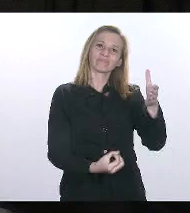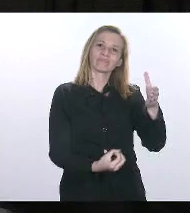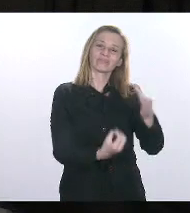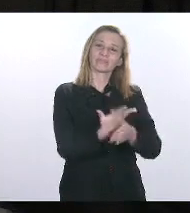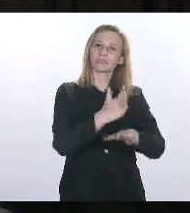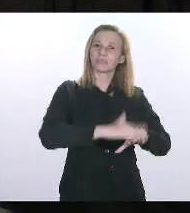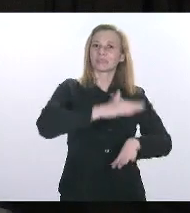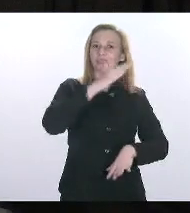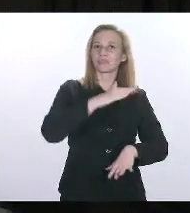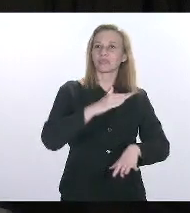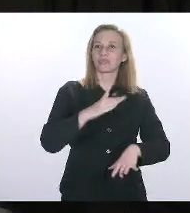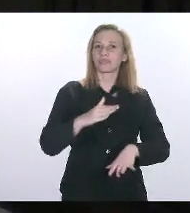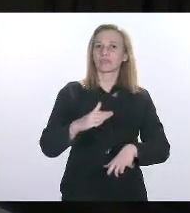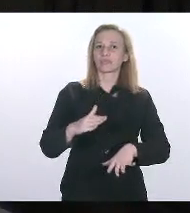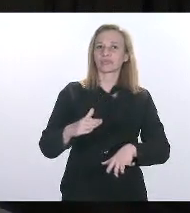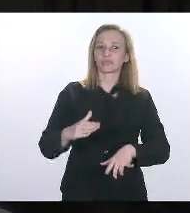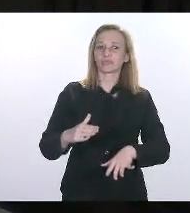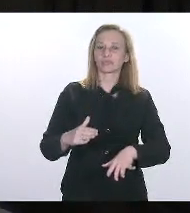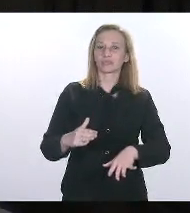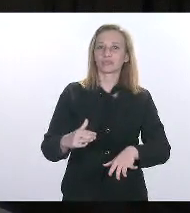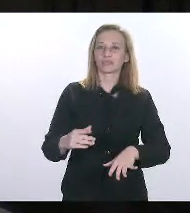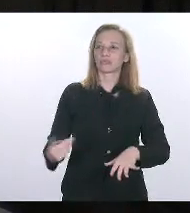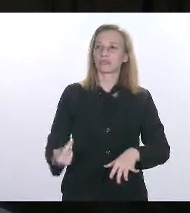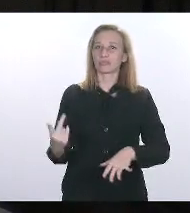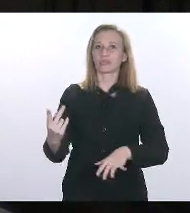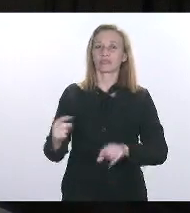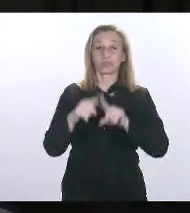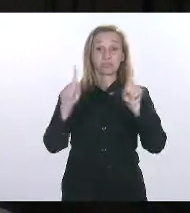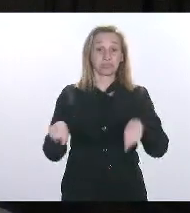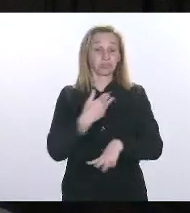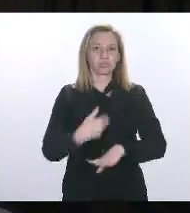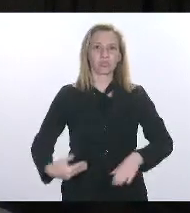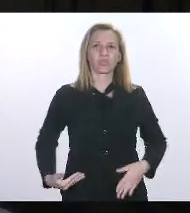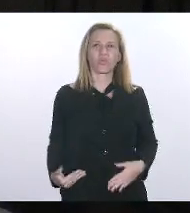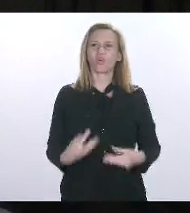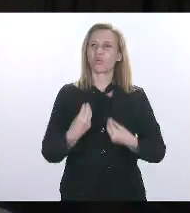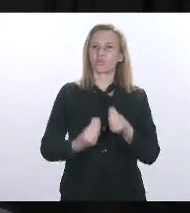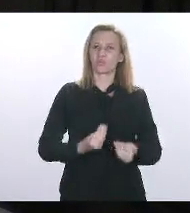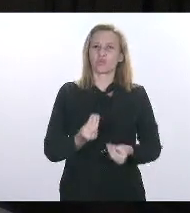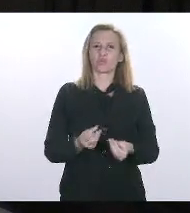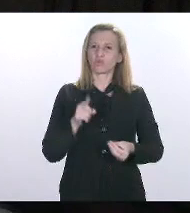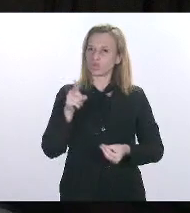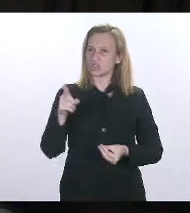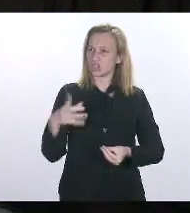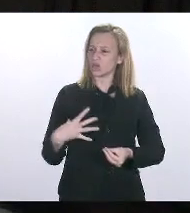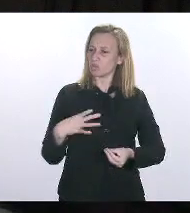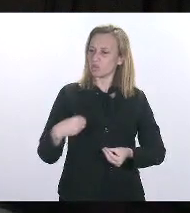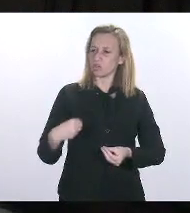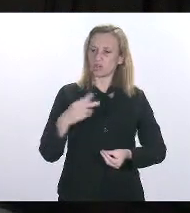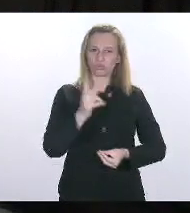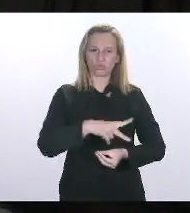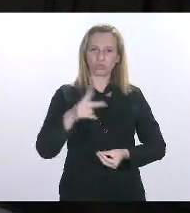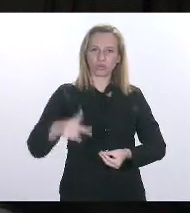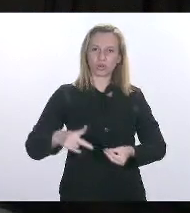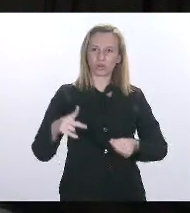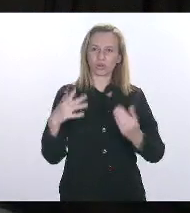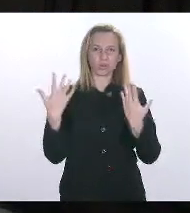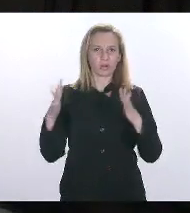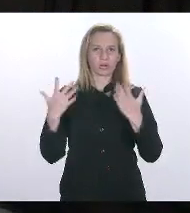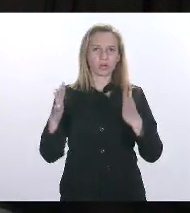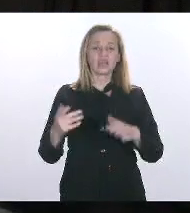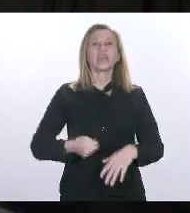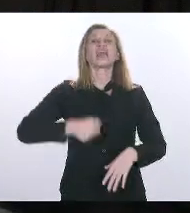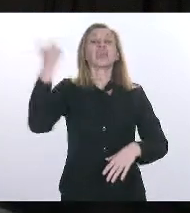privilégio para servidores públicos. Não tem cabimento você privilegiar o filho de um professor quando quem